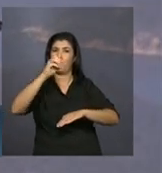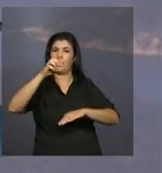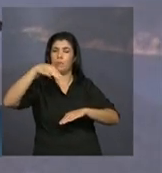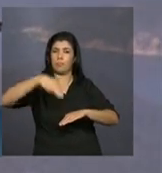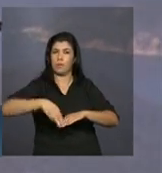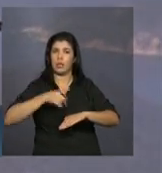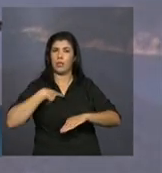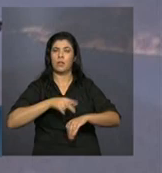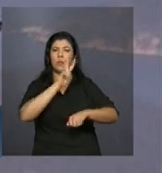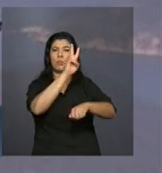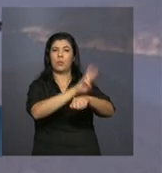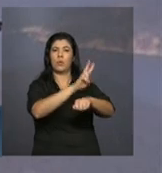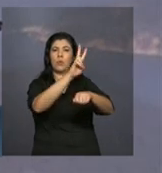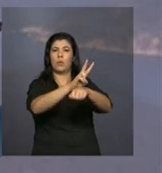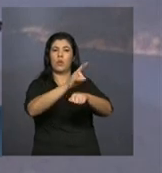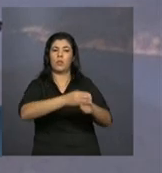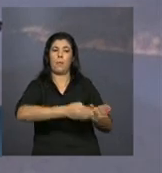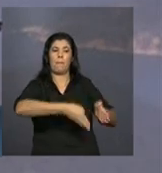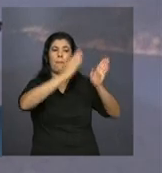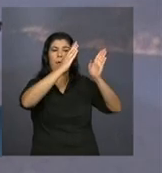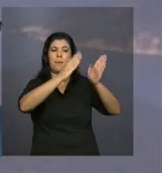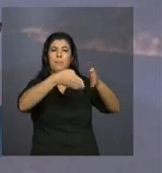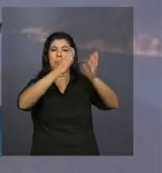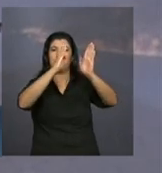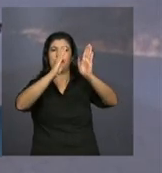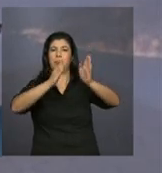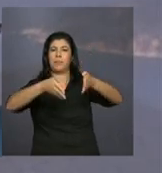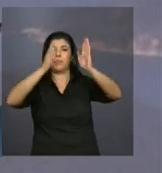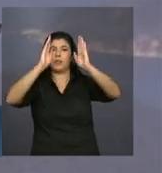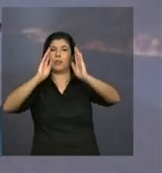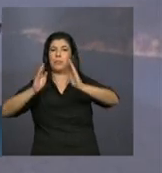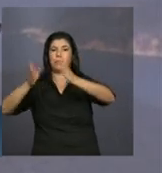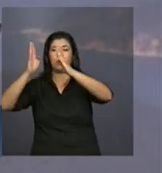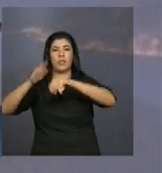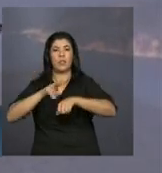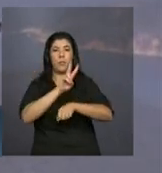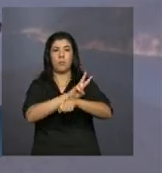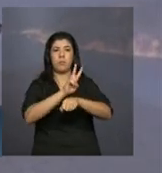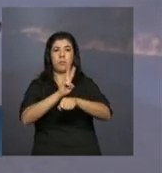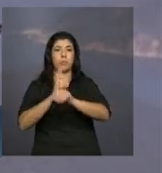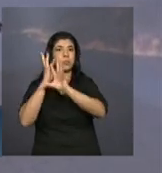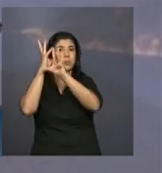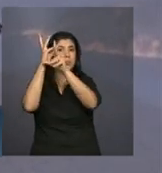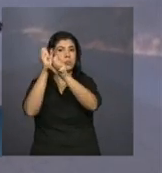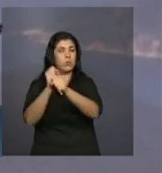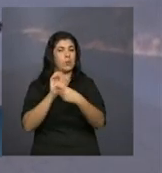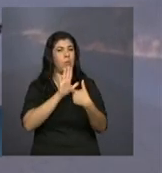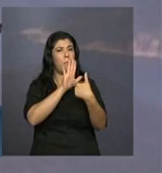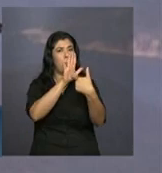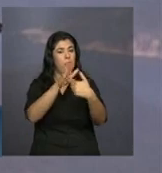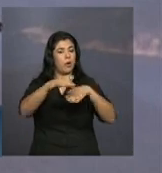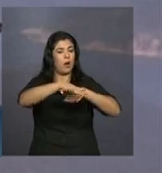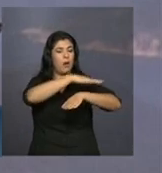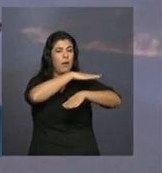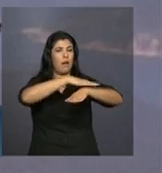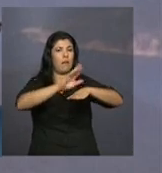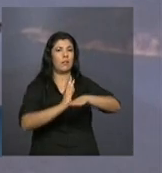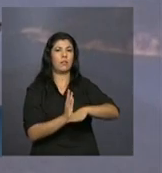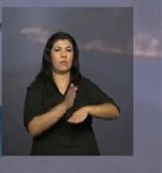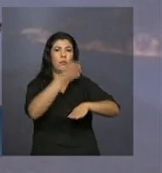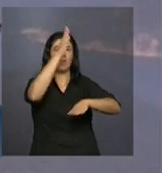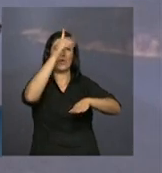os edifícios históricos que estão na superfície e que mostra um